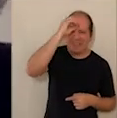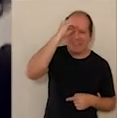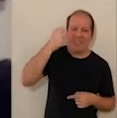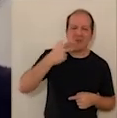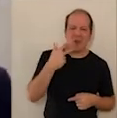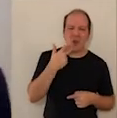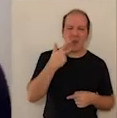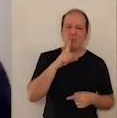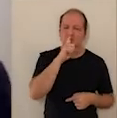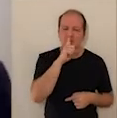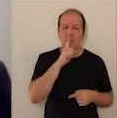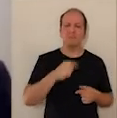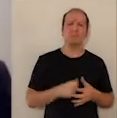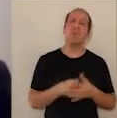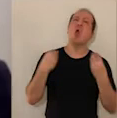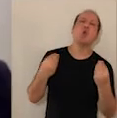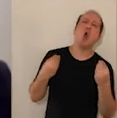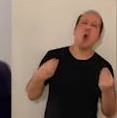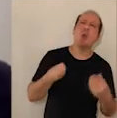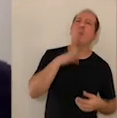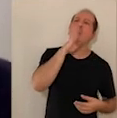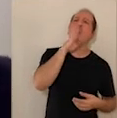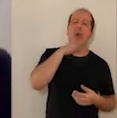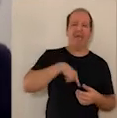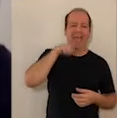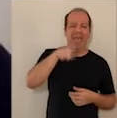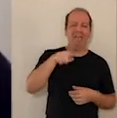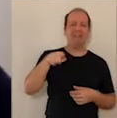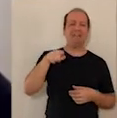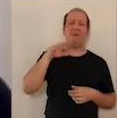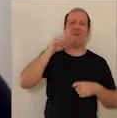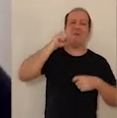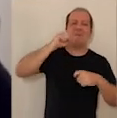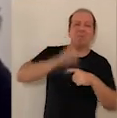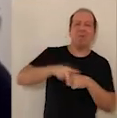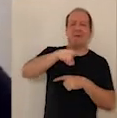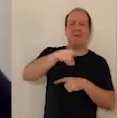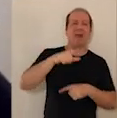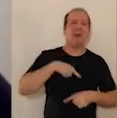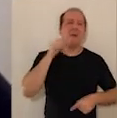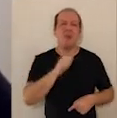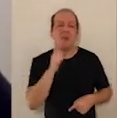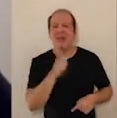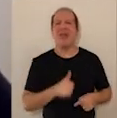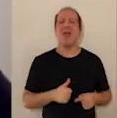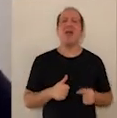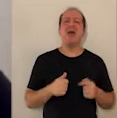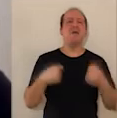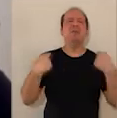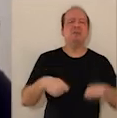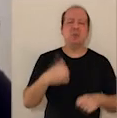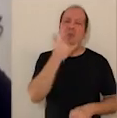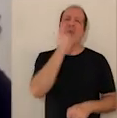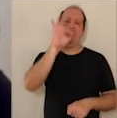prometeu ficar calado? Mas como ficar calado enquanto esse infame esvazia algibeiras e viola mulheres? Tem que ser açoitado,